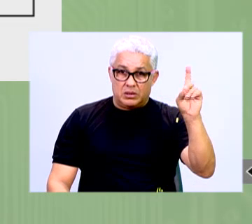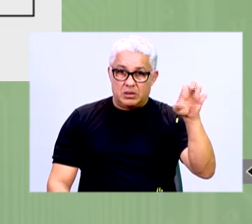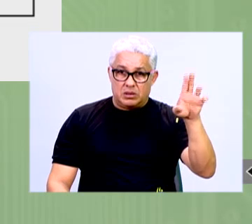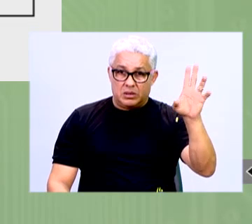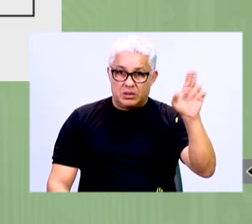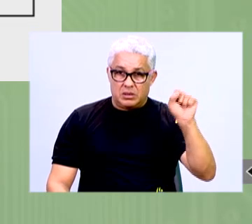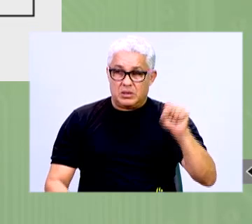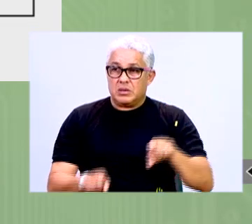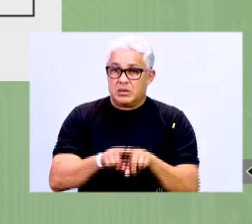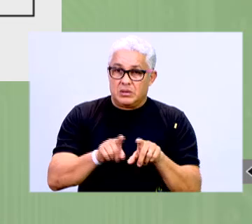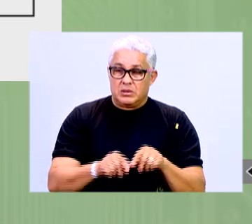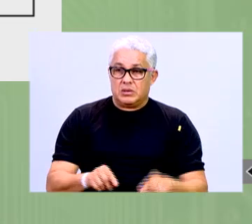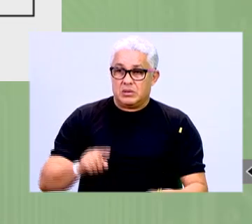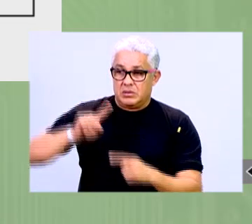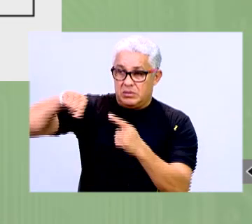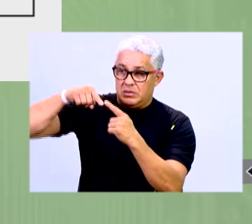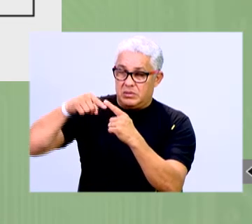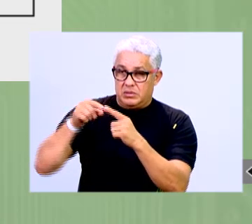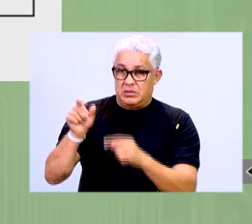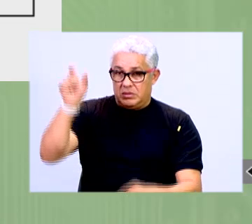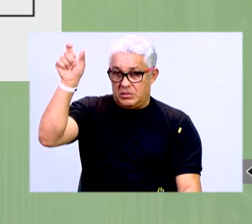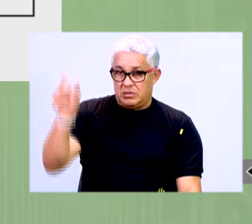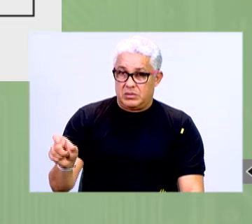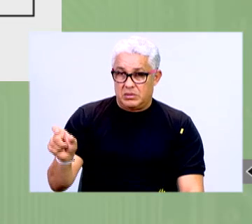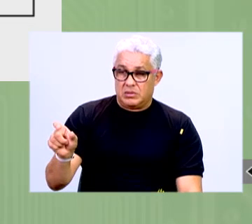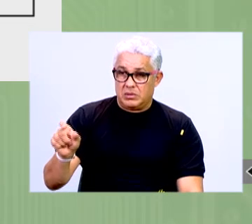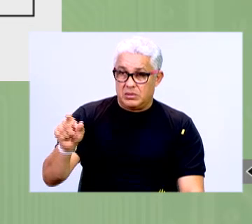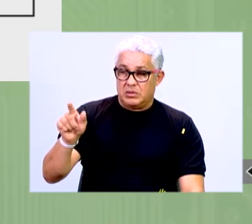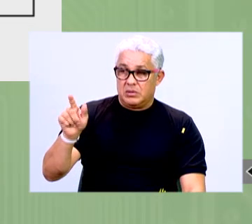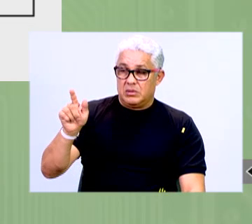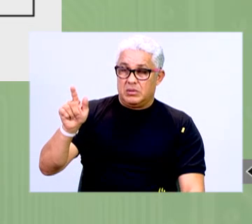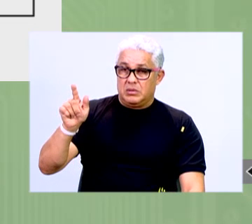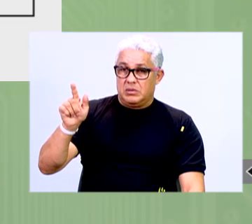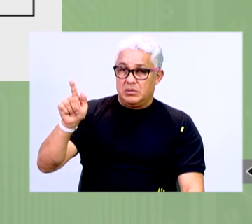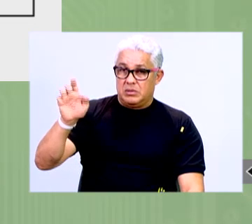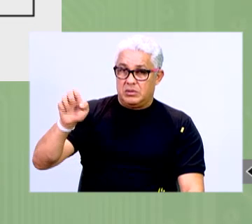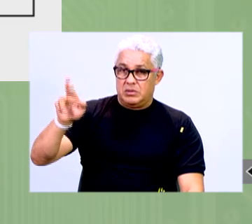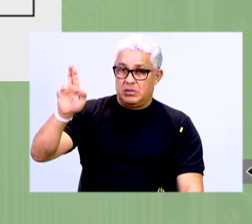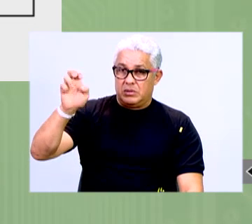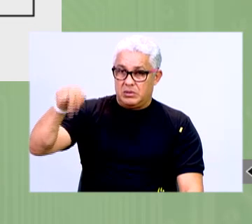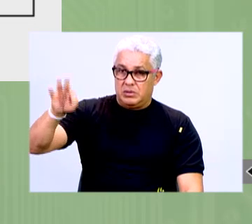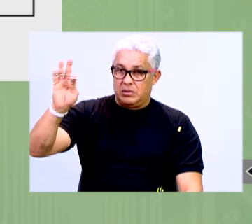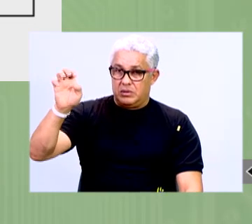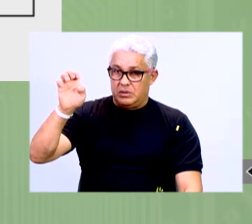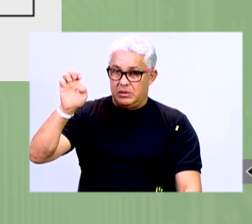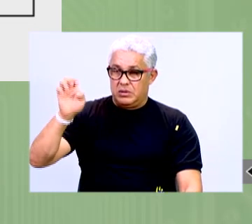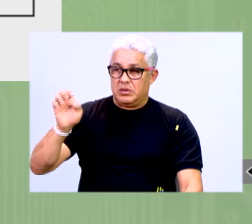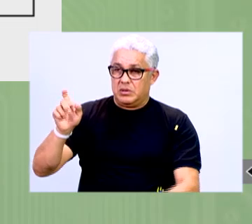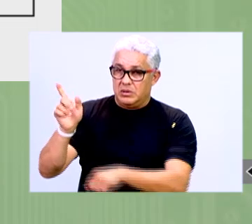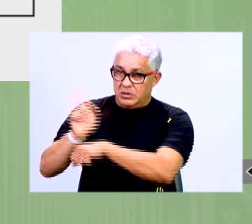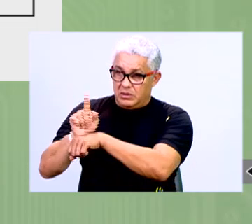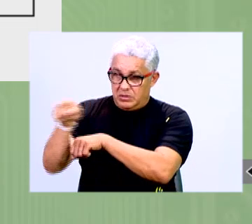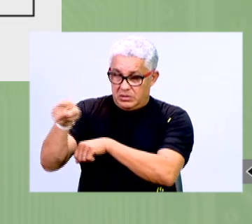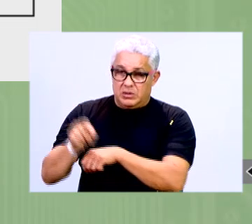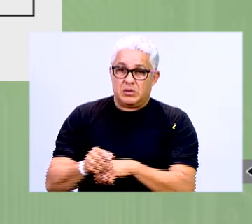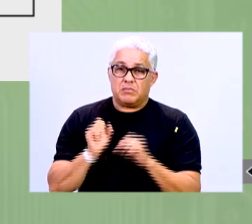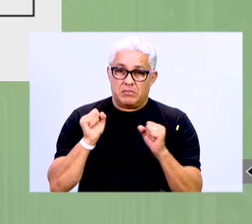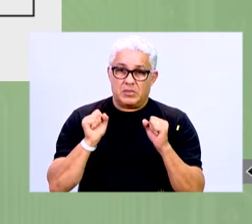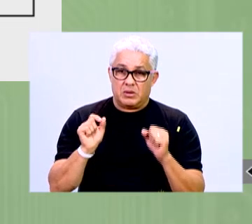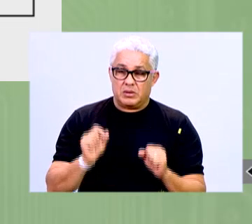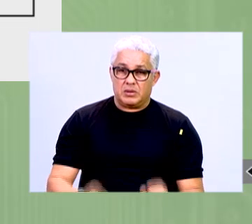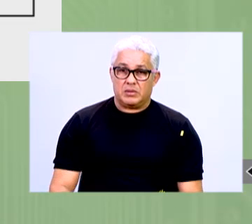cliente, e um objetivo do stakeholder gerente. E aqui nós podemos